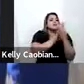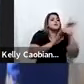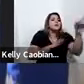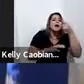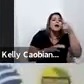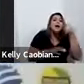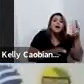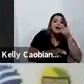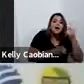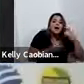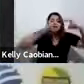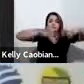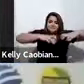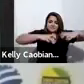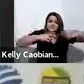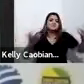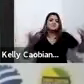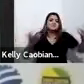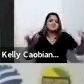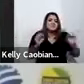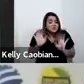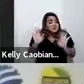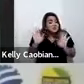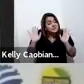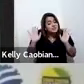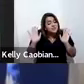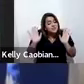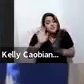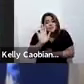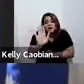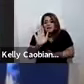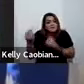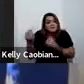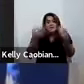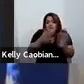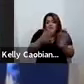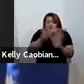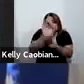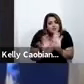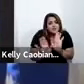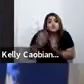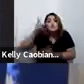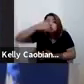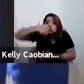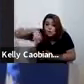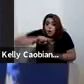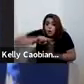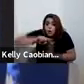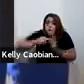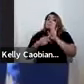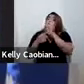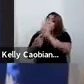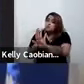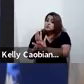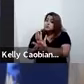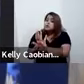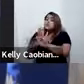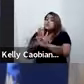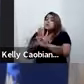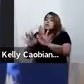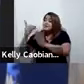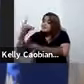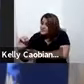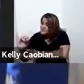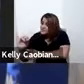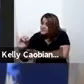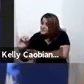gaiola, mas tínhamos dado sinais de que, sendo os trabalhadores